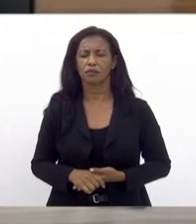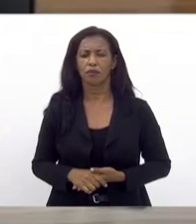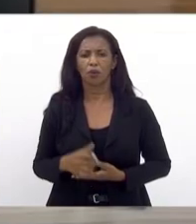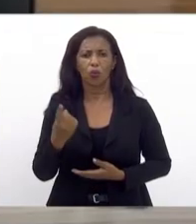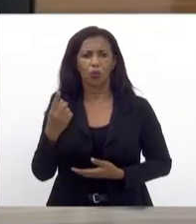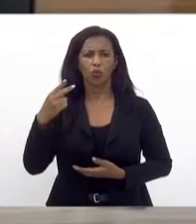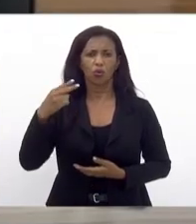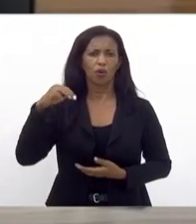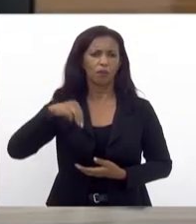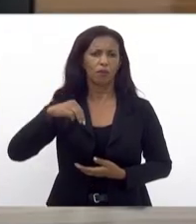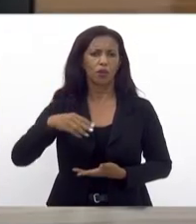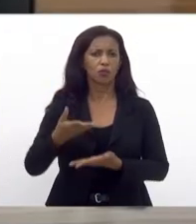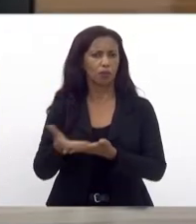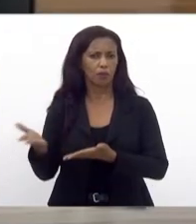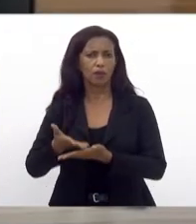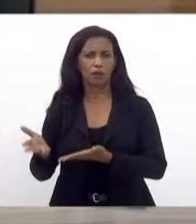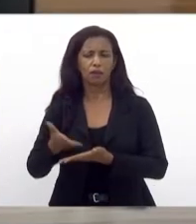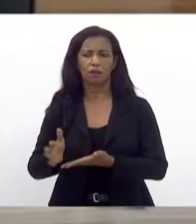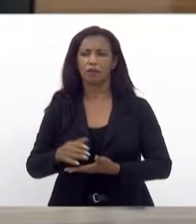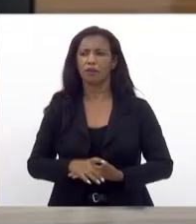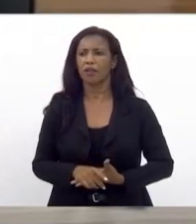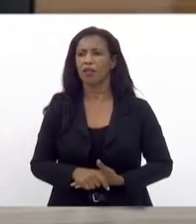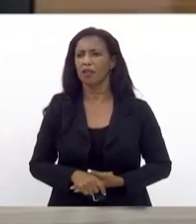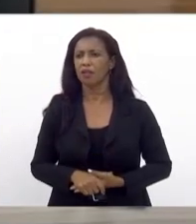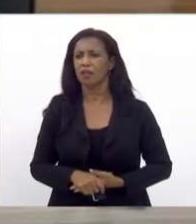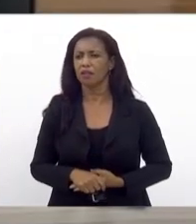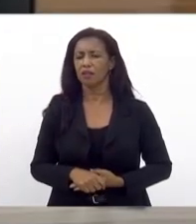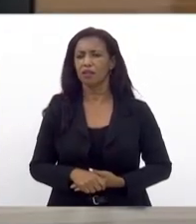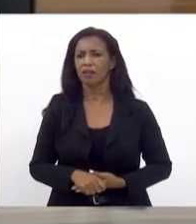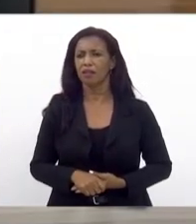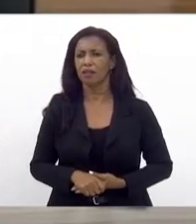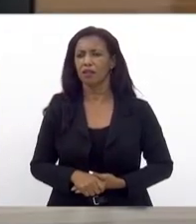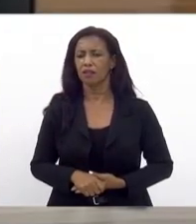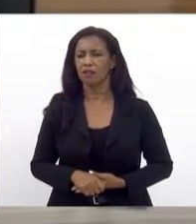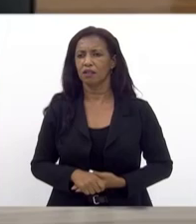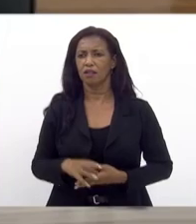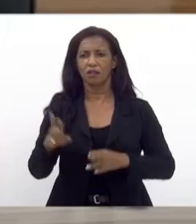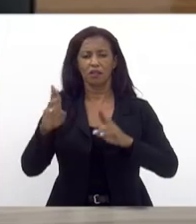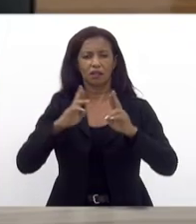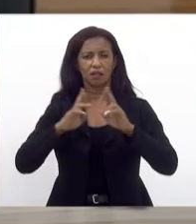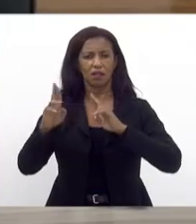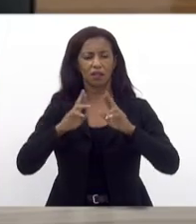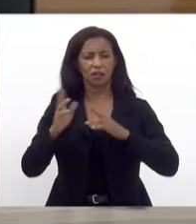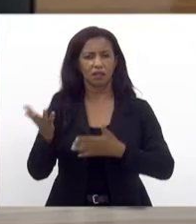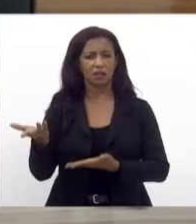1-2 minutos para o encaminhamento. Eu não tenho dúvida aqui. O Otávio falou em relação